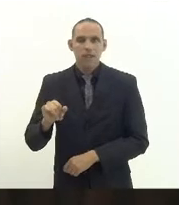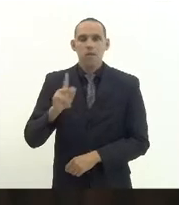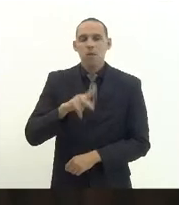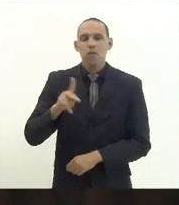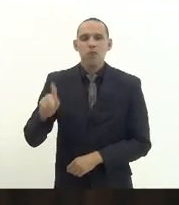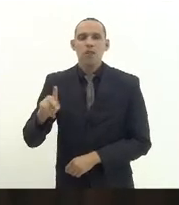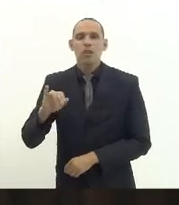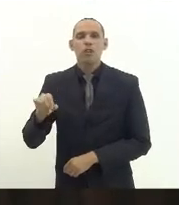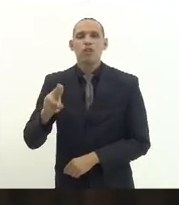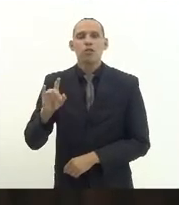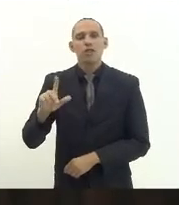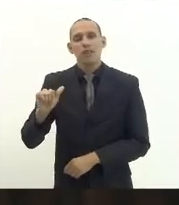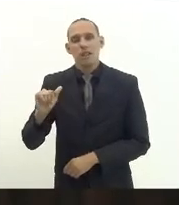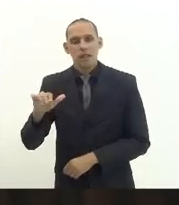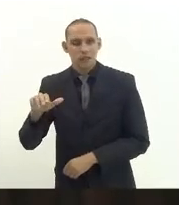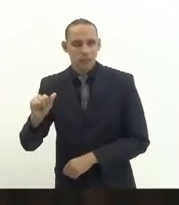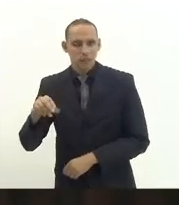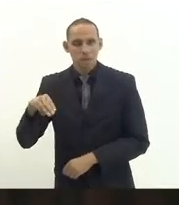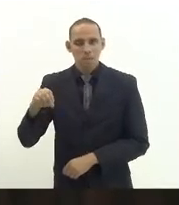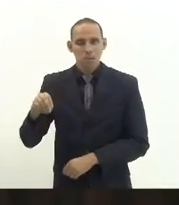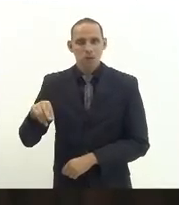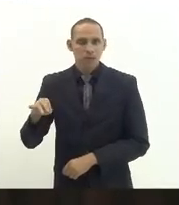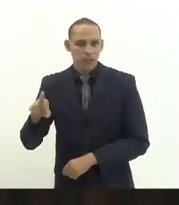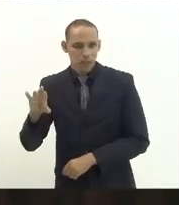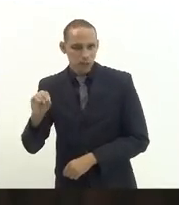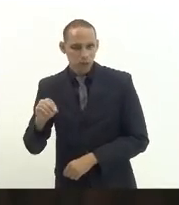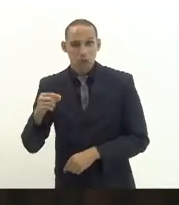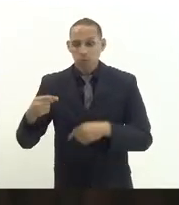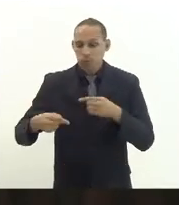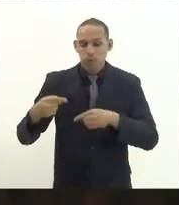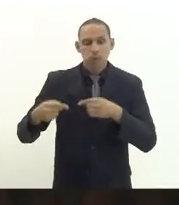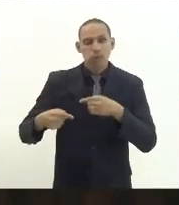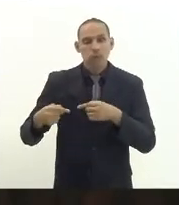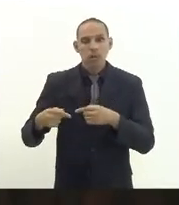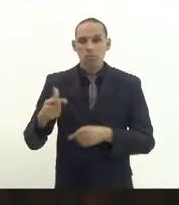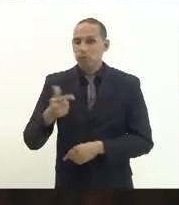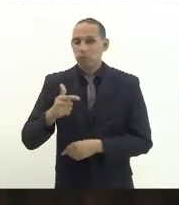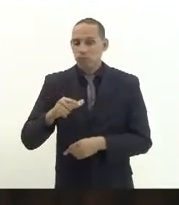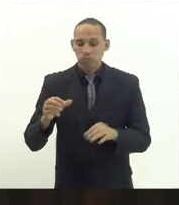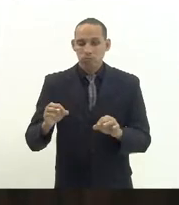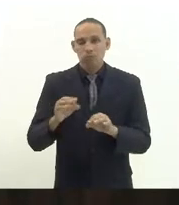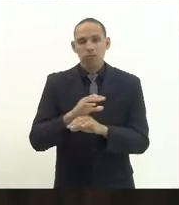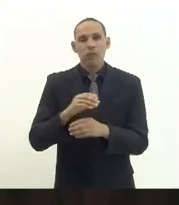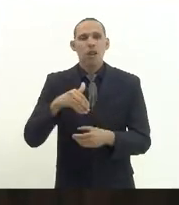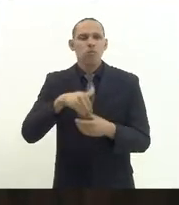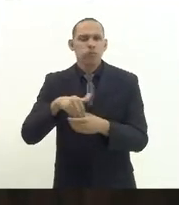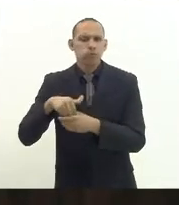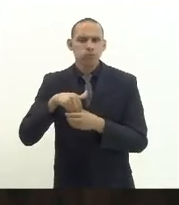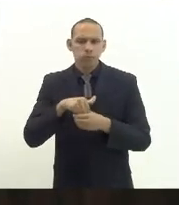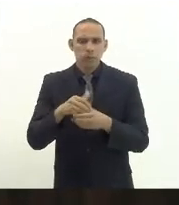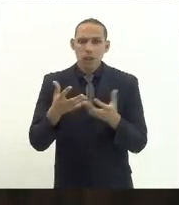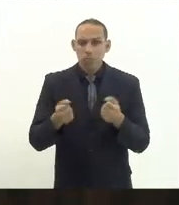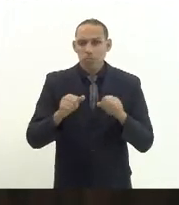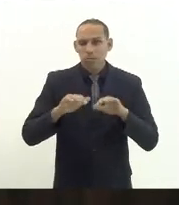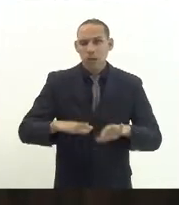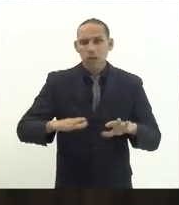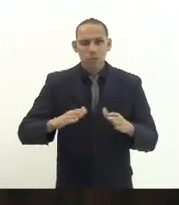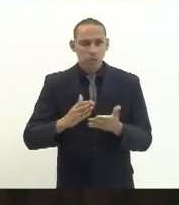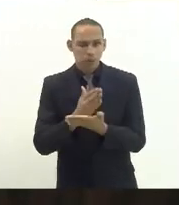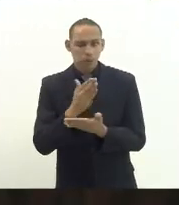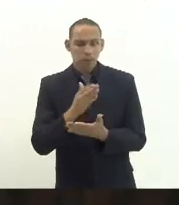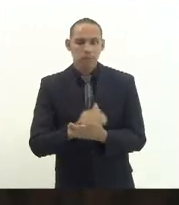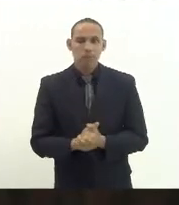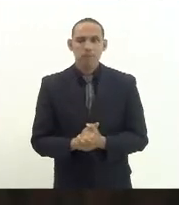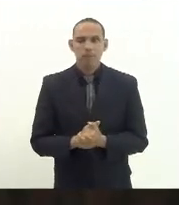e proposições externas favorável relator Deputado Chico Machado em discussão na vendo que Queira discutir encerrada a discussão e votação seus que aprovam permaneçam